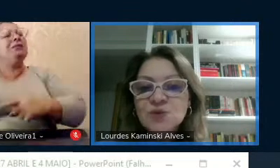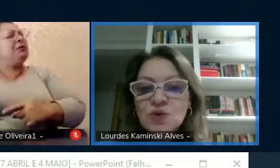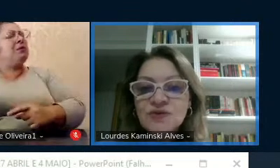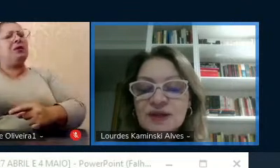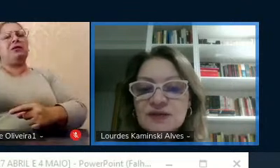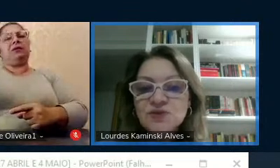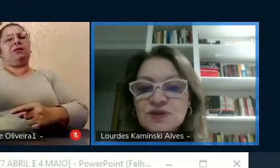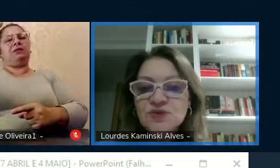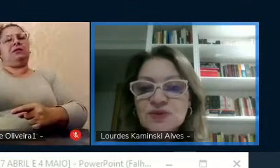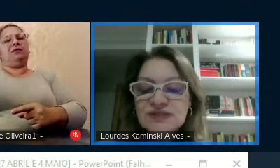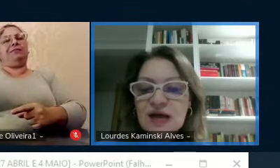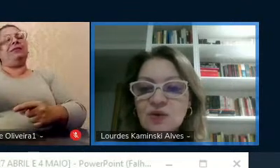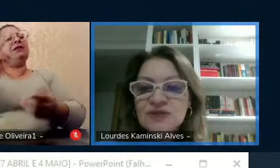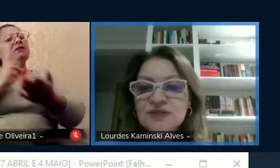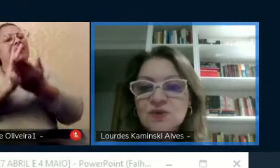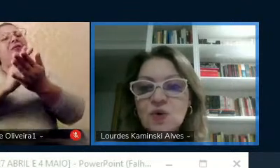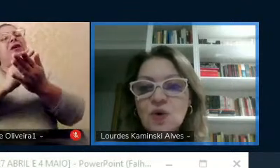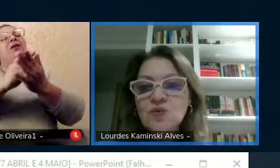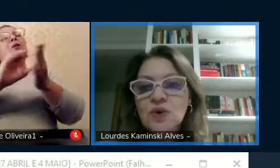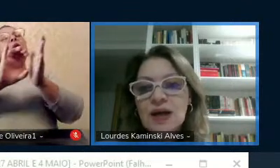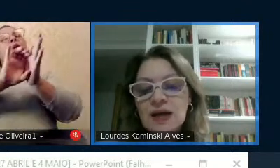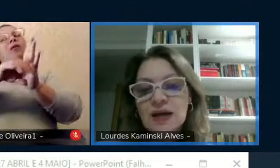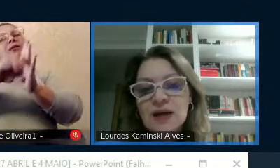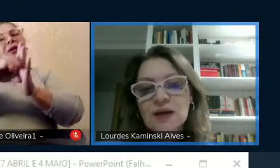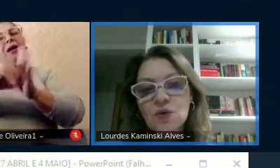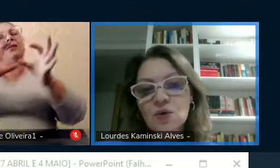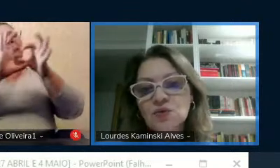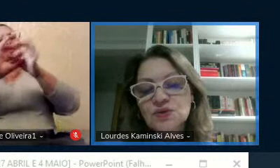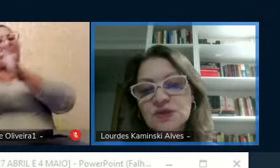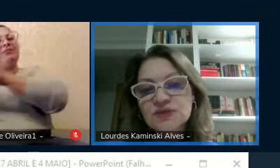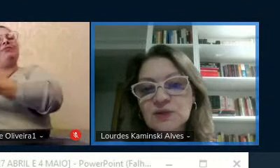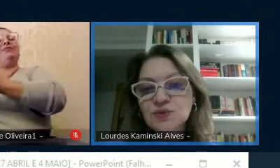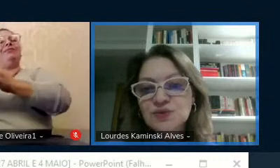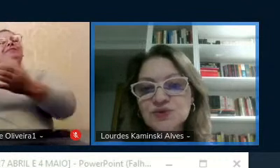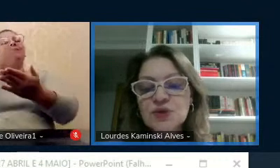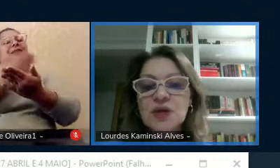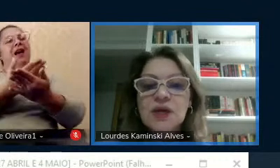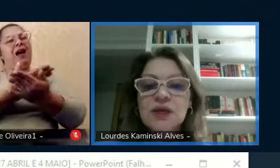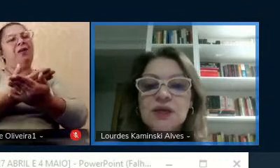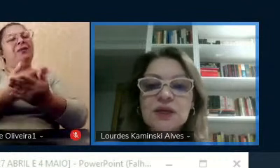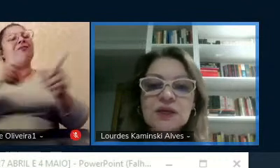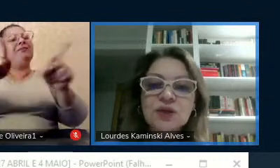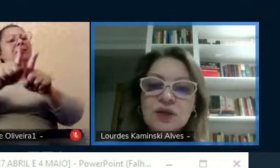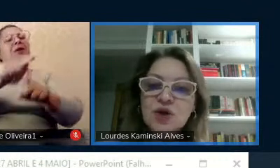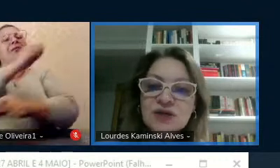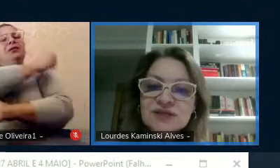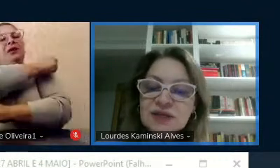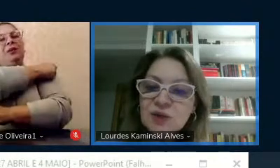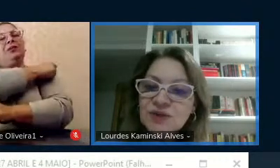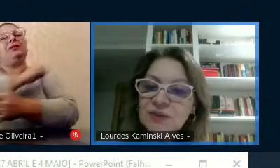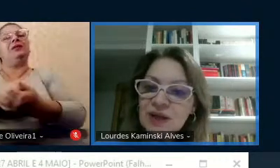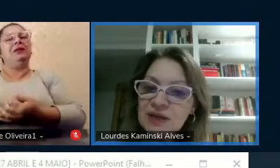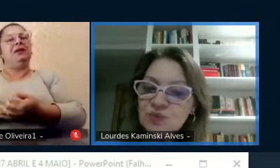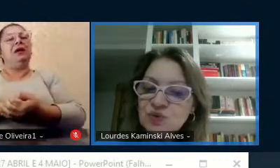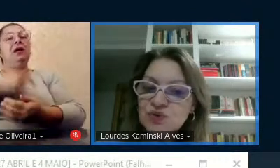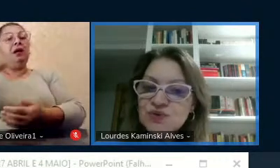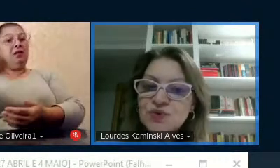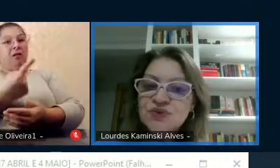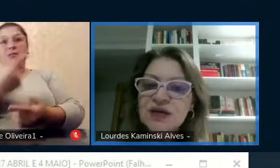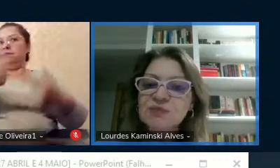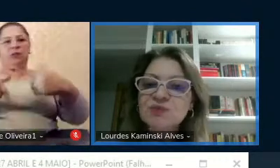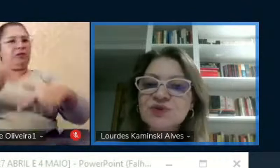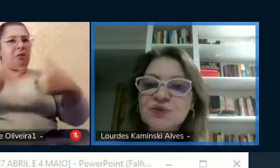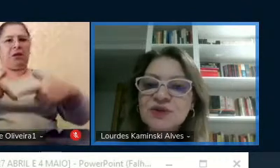ficando mais no contexto das suas aulas com os seus alunos. E nós que não trabalhamos